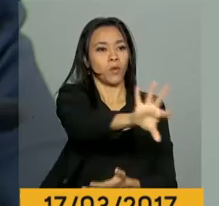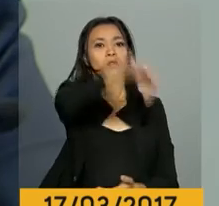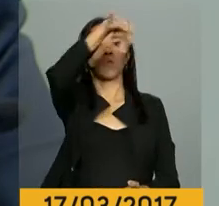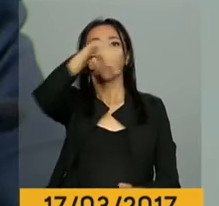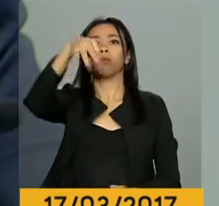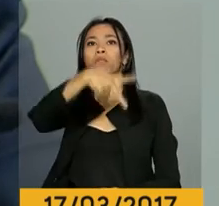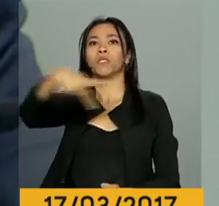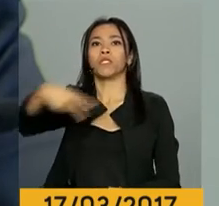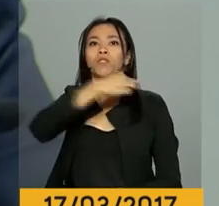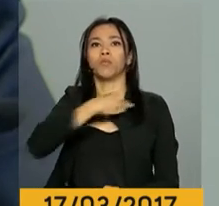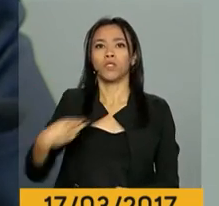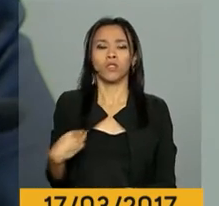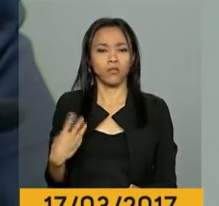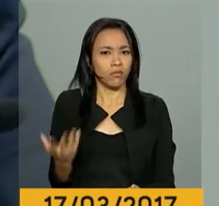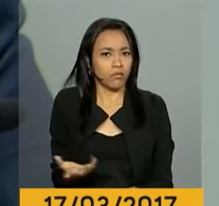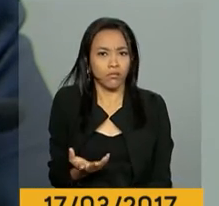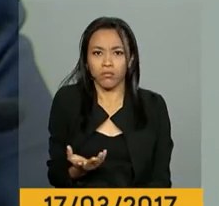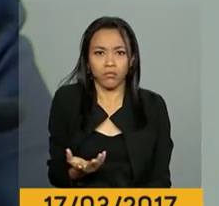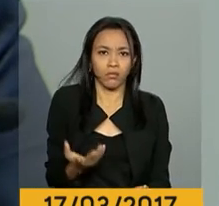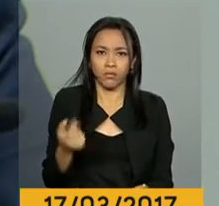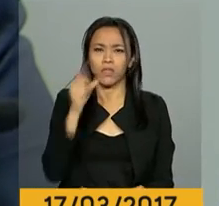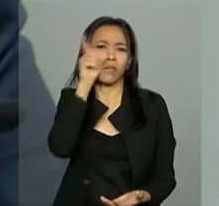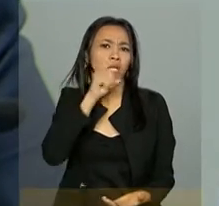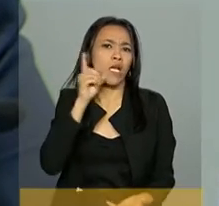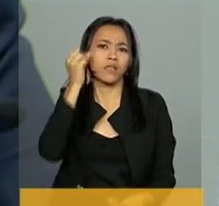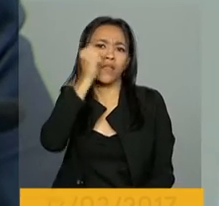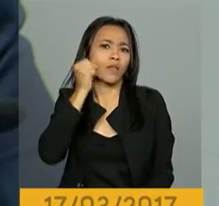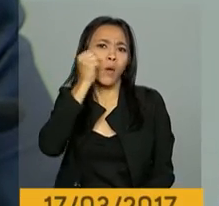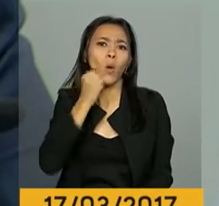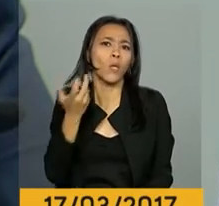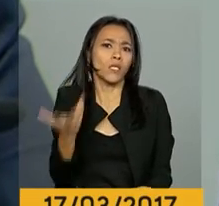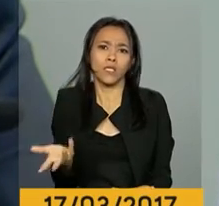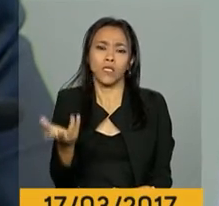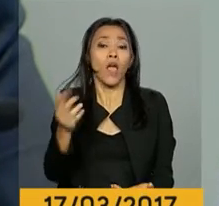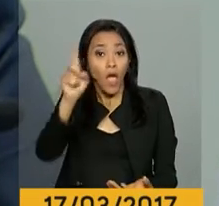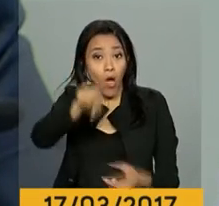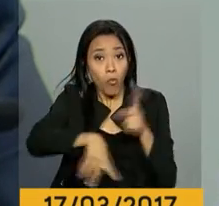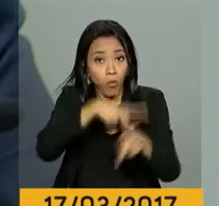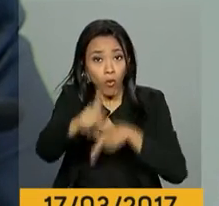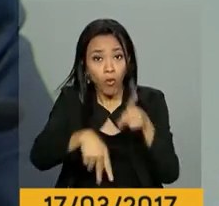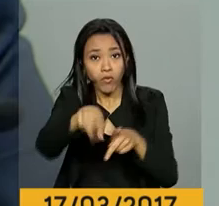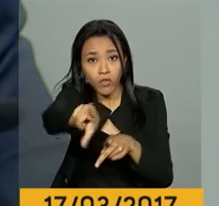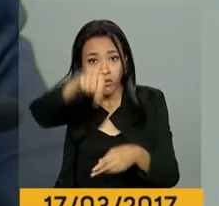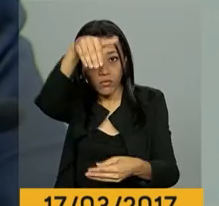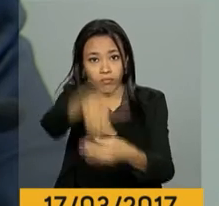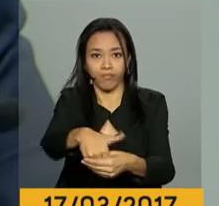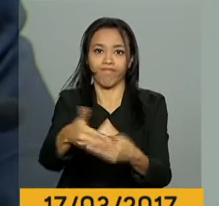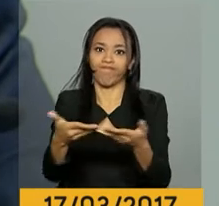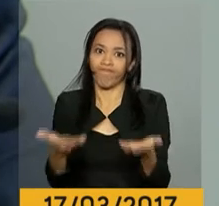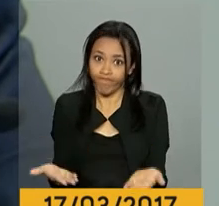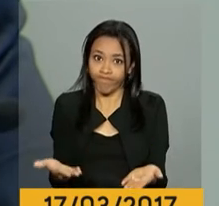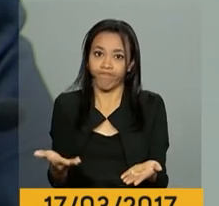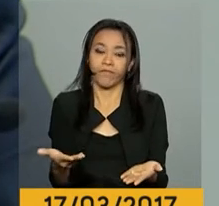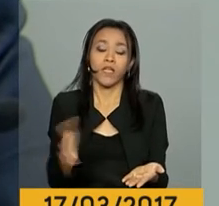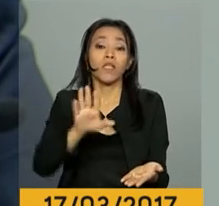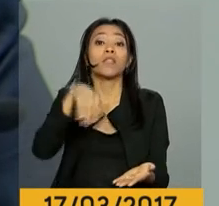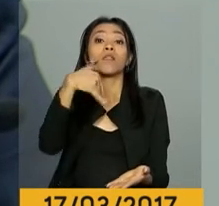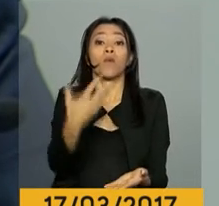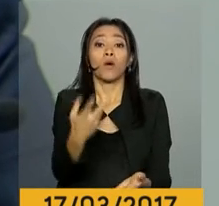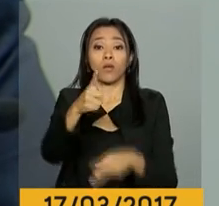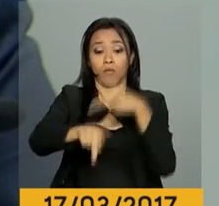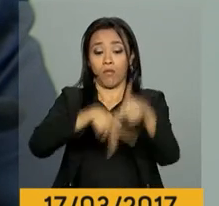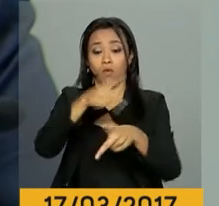colocou ministros e deputados, senadores e membros do judiciário. Foi o povo, não é verdade? Ora, o povo, quando nos deu